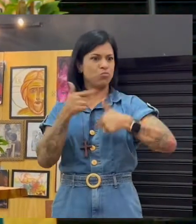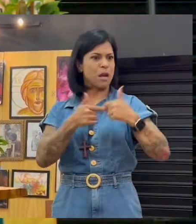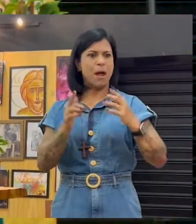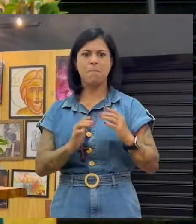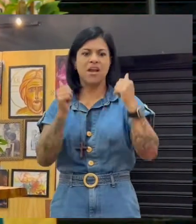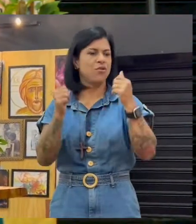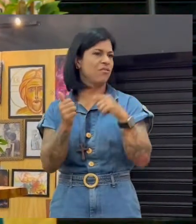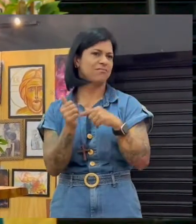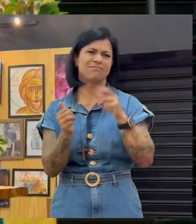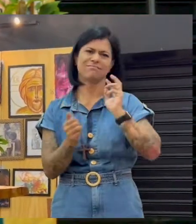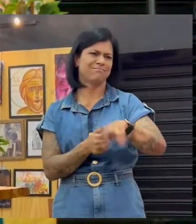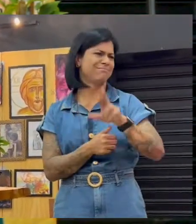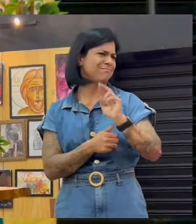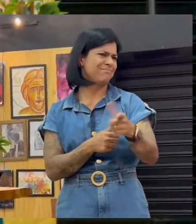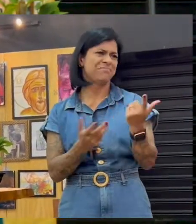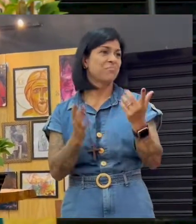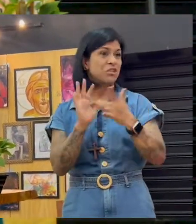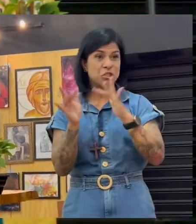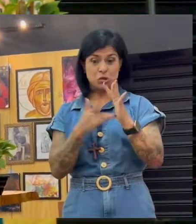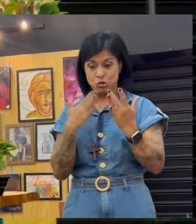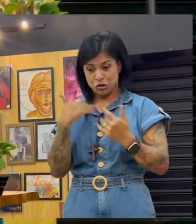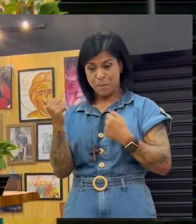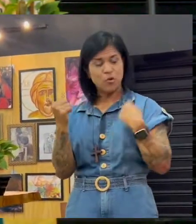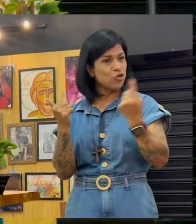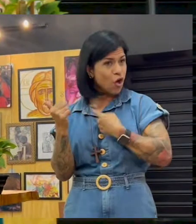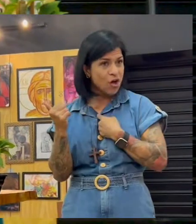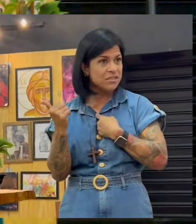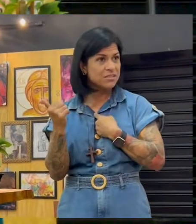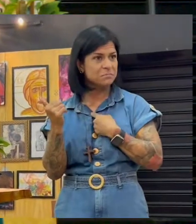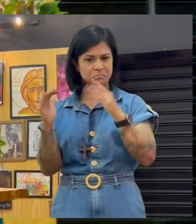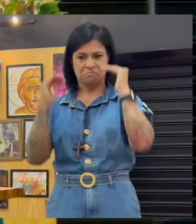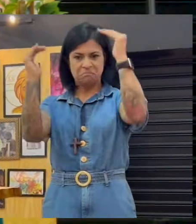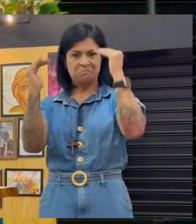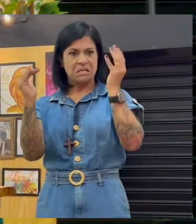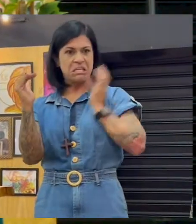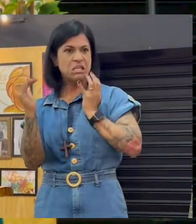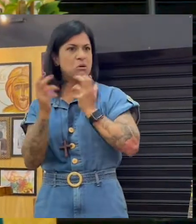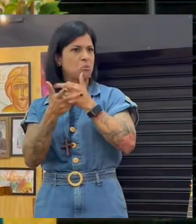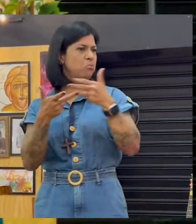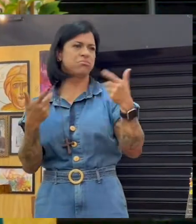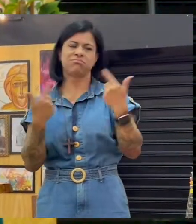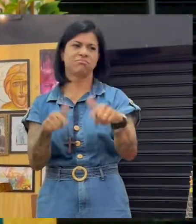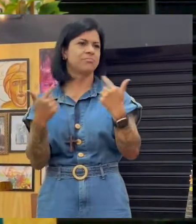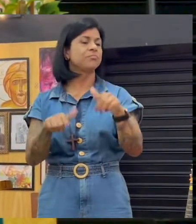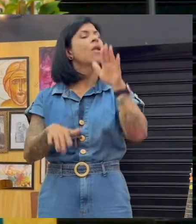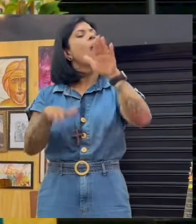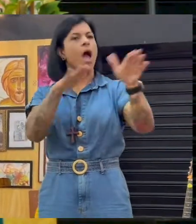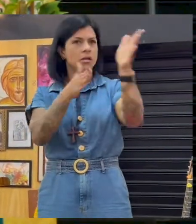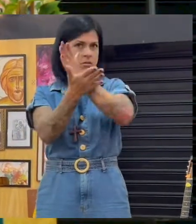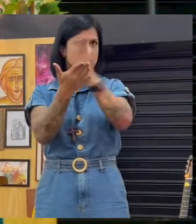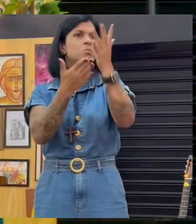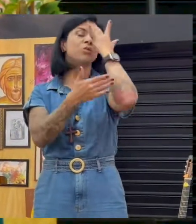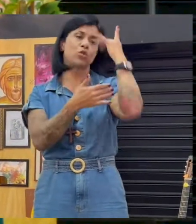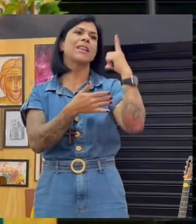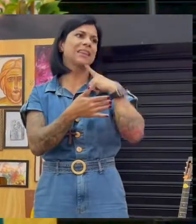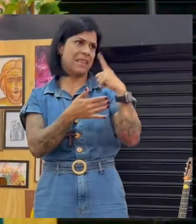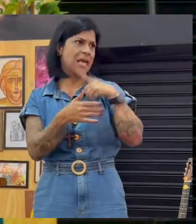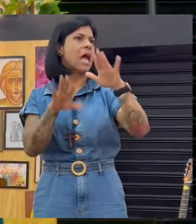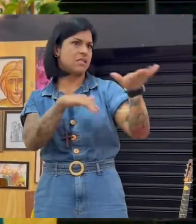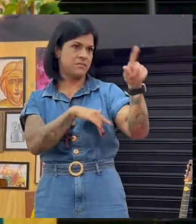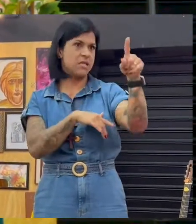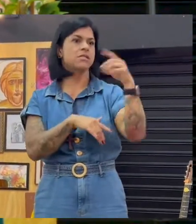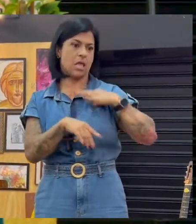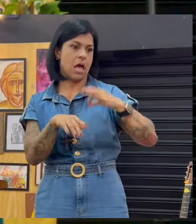coisa muito legal. Dallas Willard. Né? Eu falei rápido, ficou parecendo um nome doido. Dallas Willard. Gente,